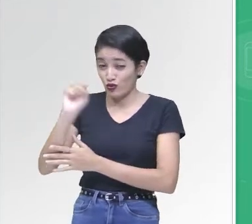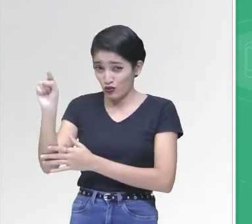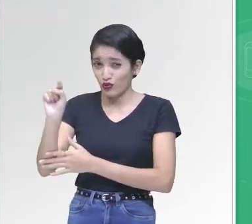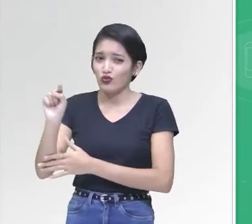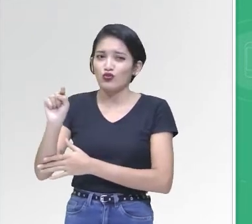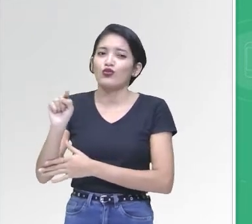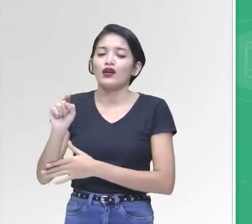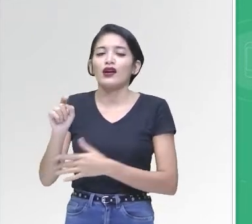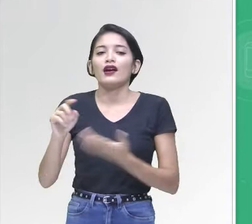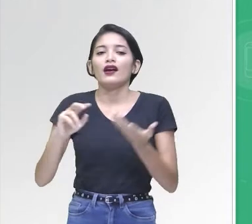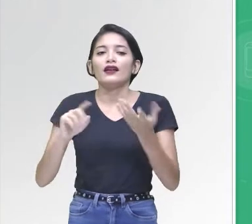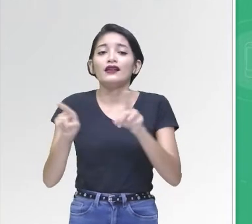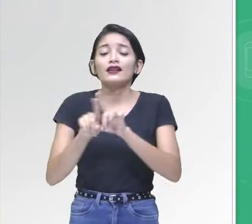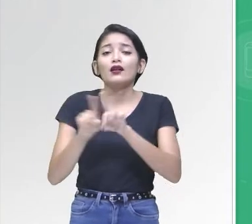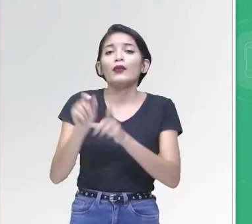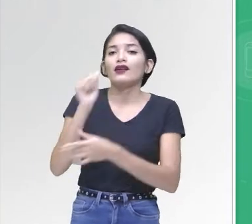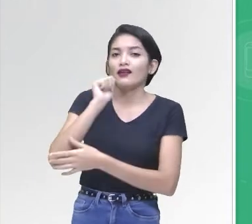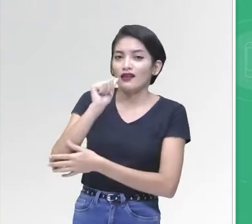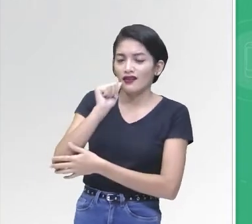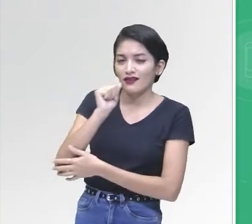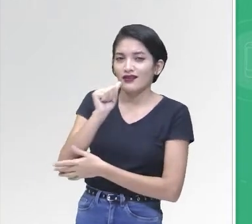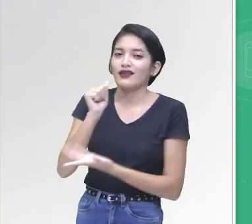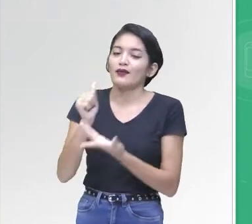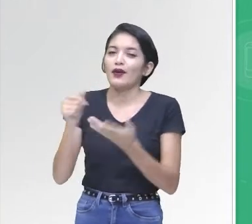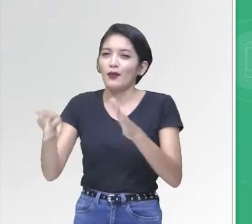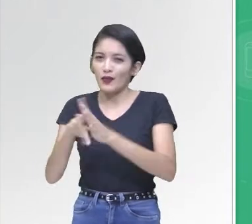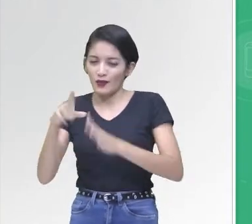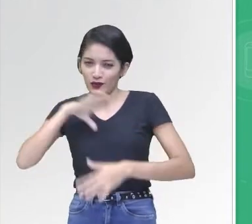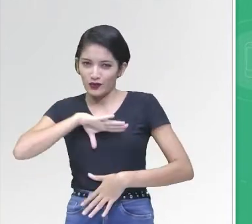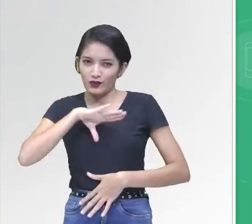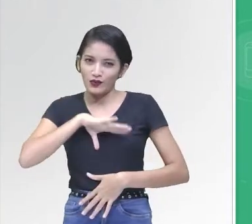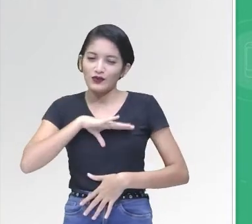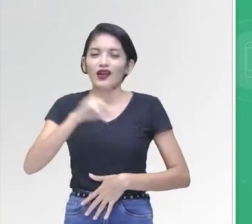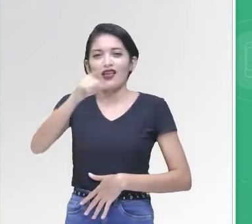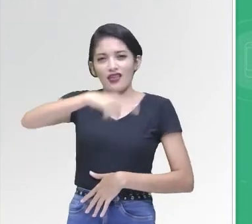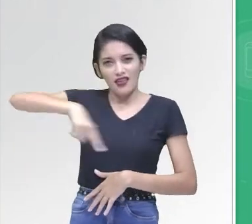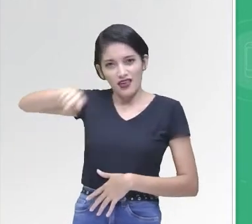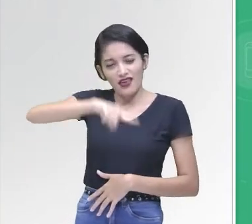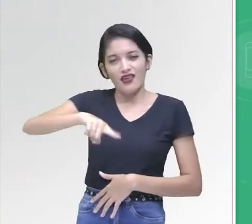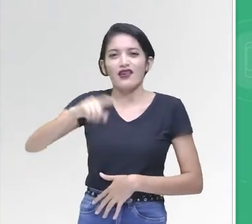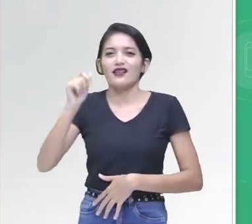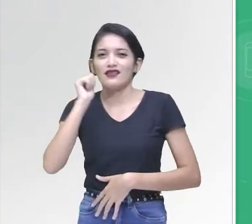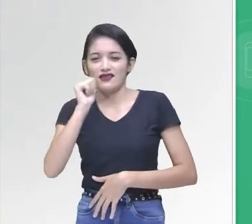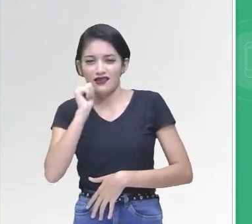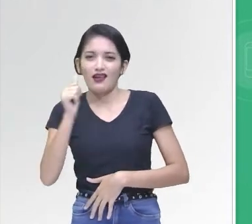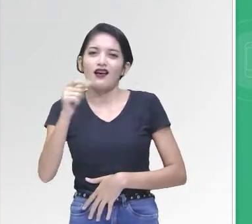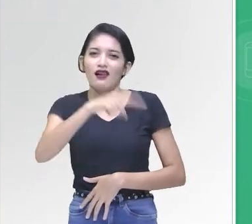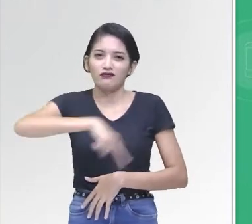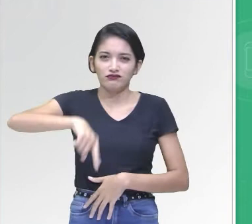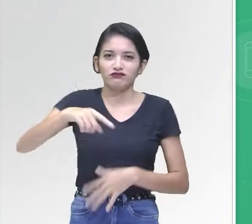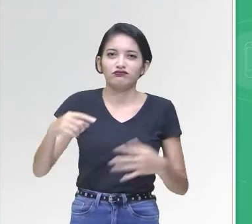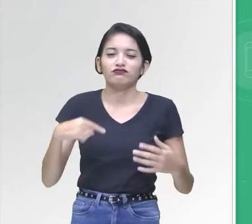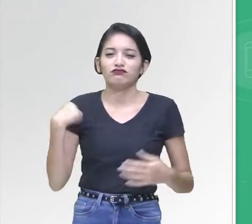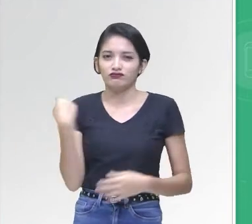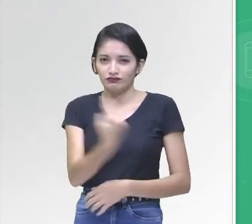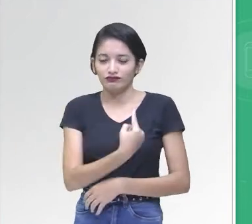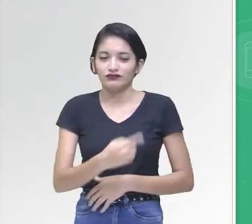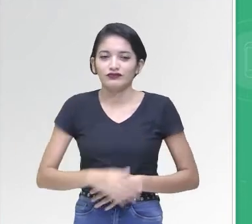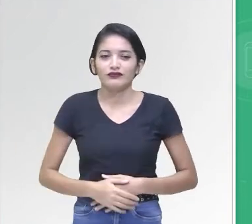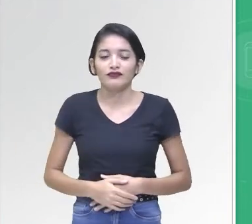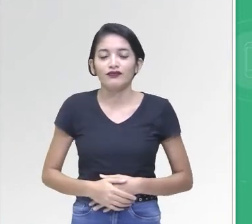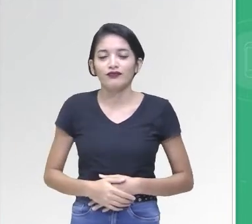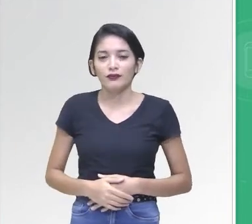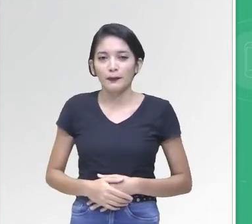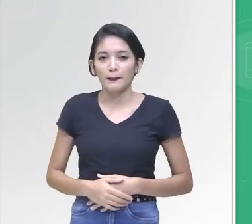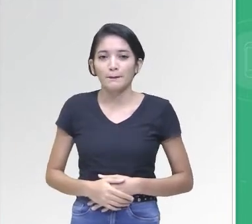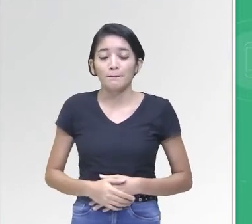vosotros, que também faz o feminino, diferente do português, ellos, ellas e ustedes, ou seja, vocês,